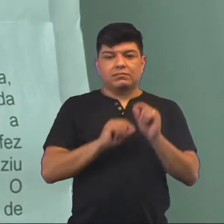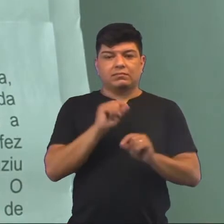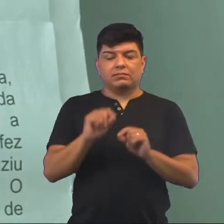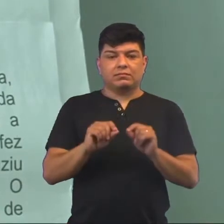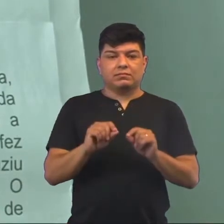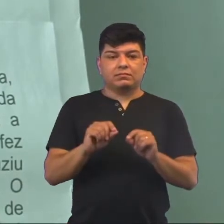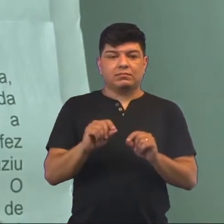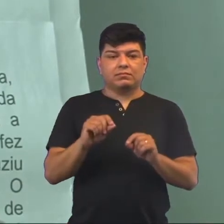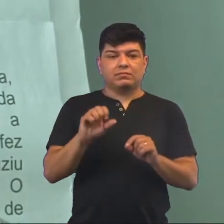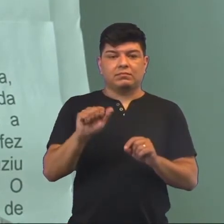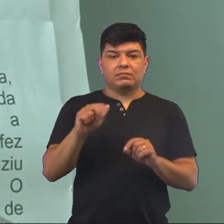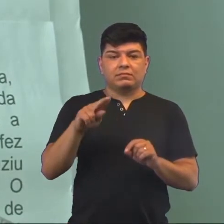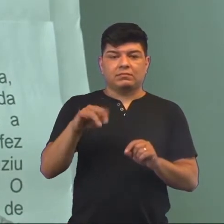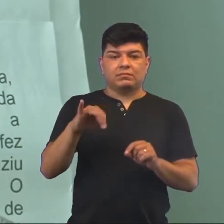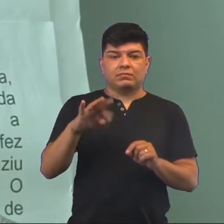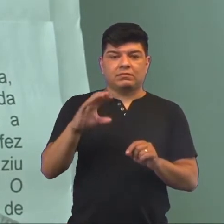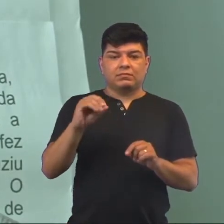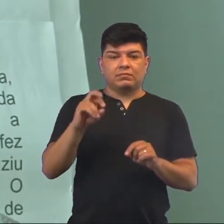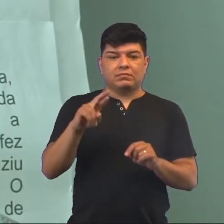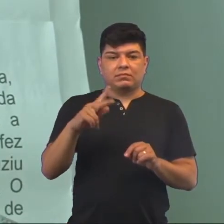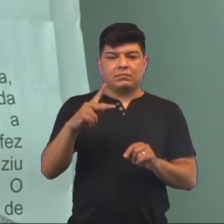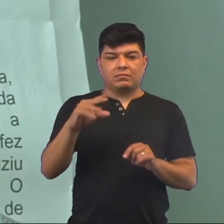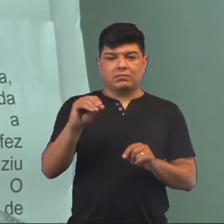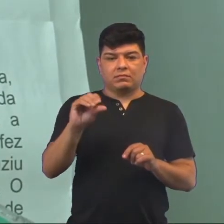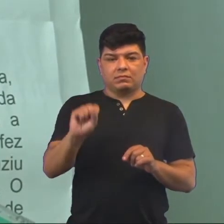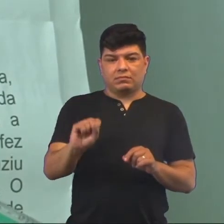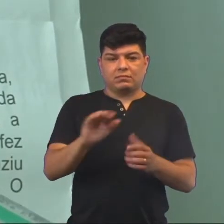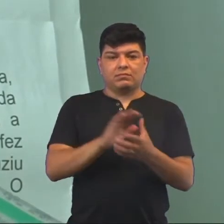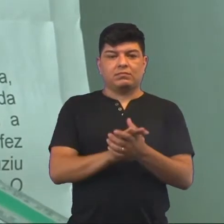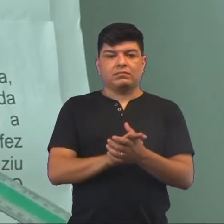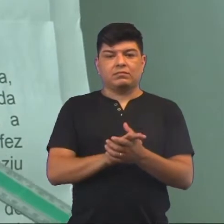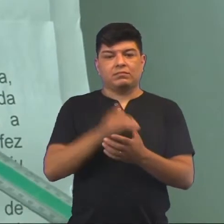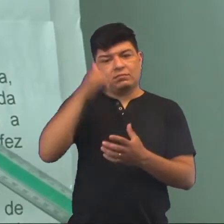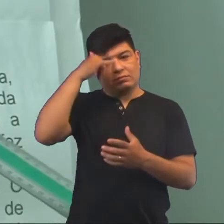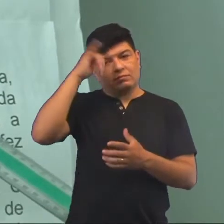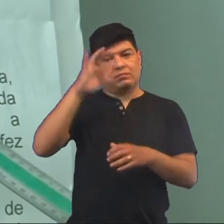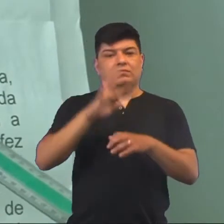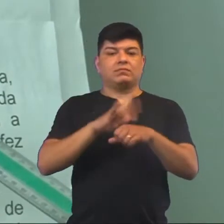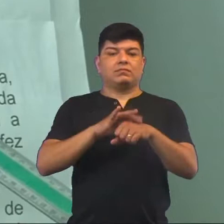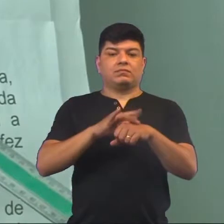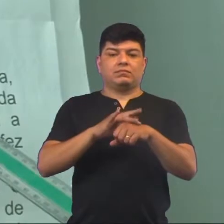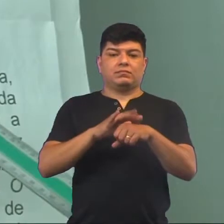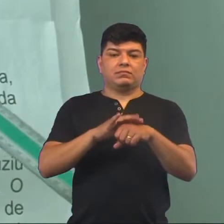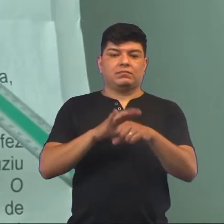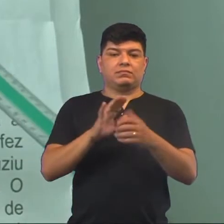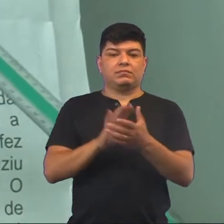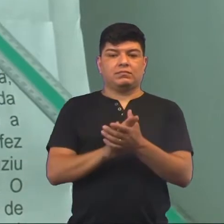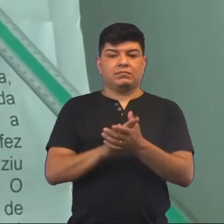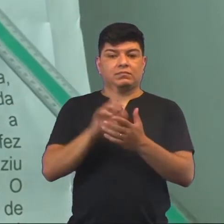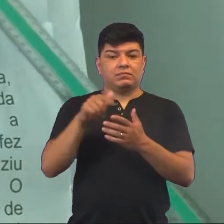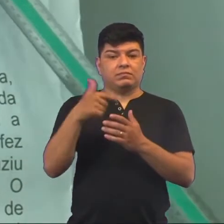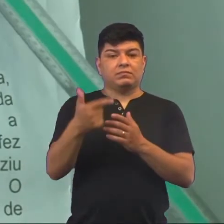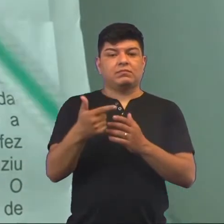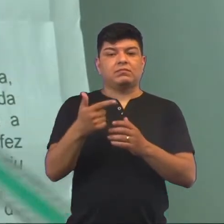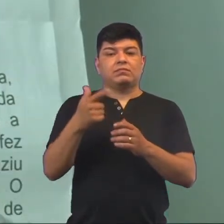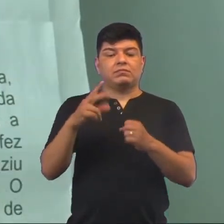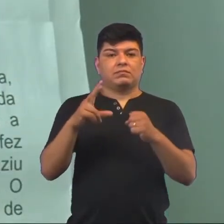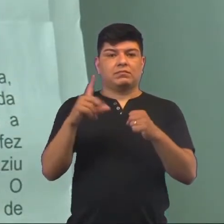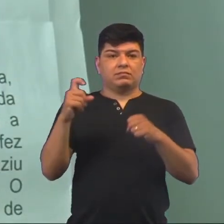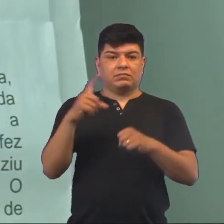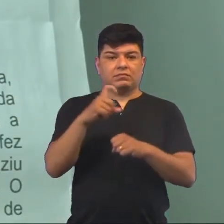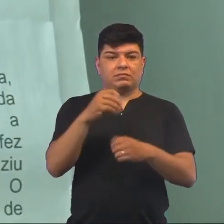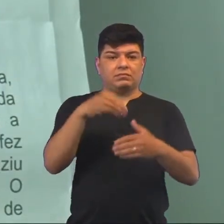chamadas anticorpos. Olha só como é que funciona a vacina, que combatem a doença. Se mais tarde a mesma